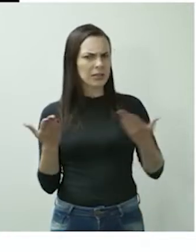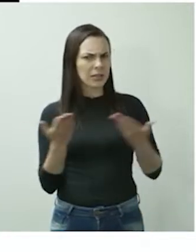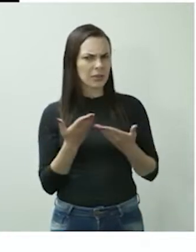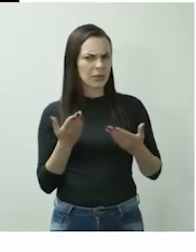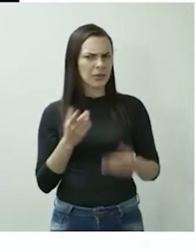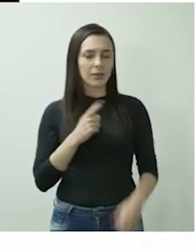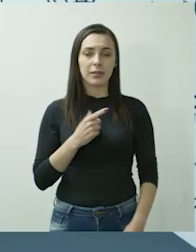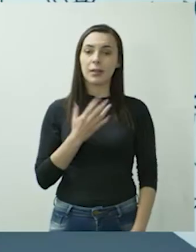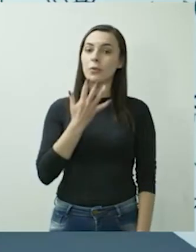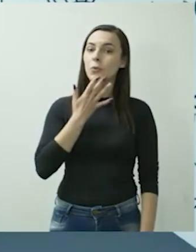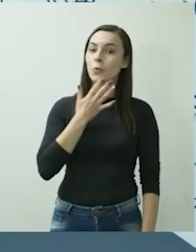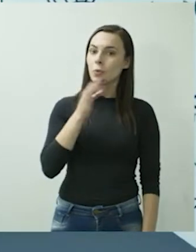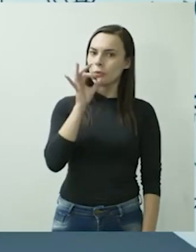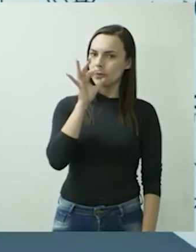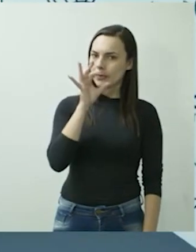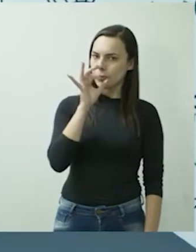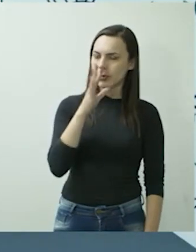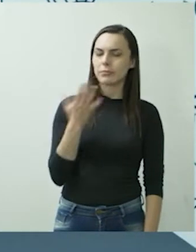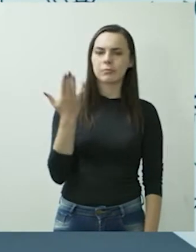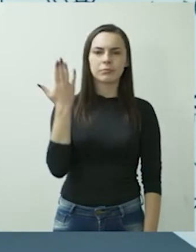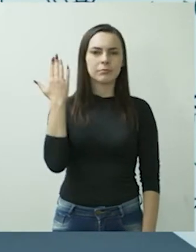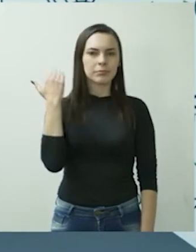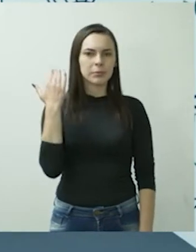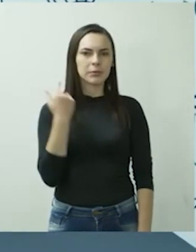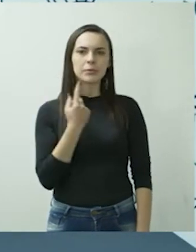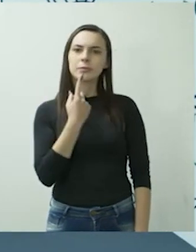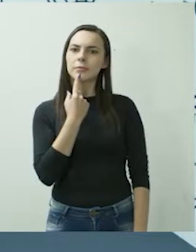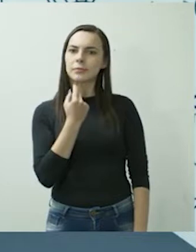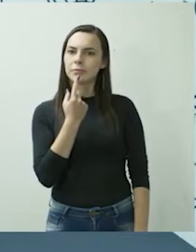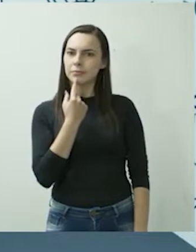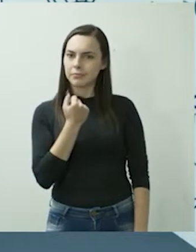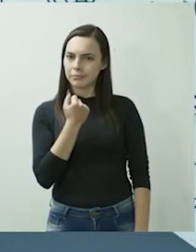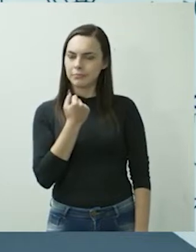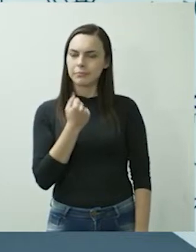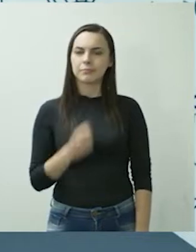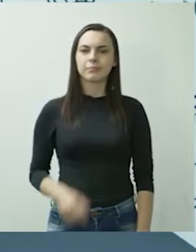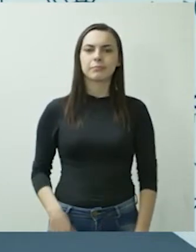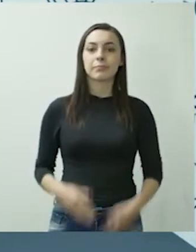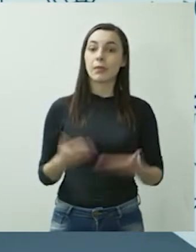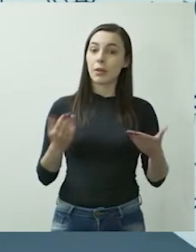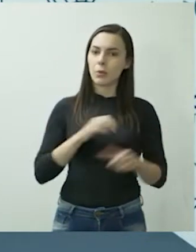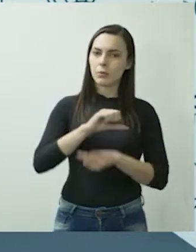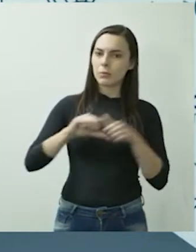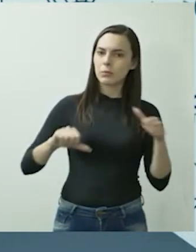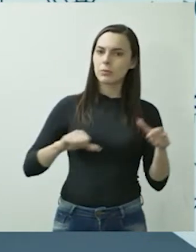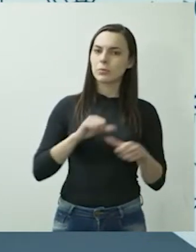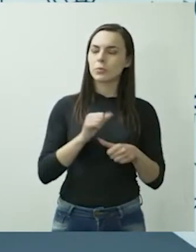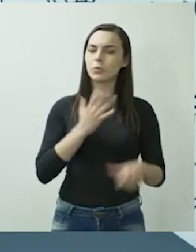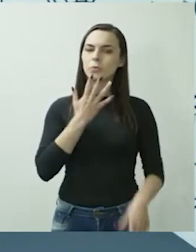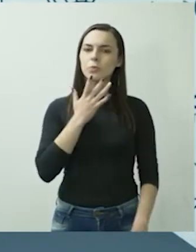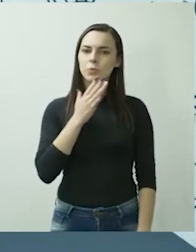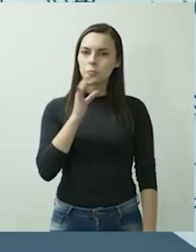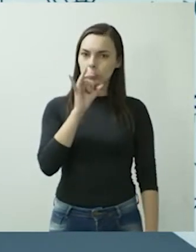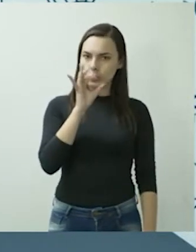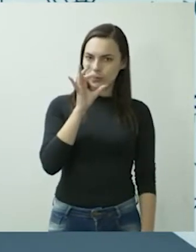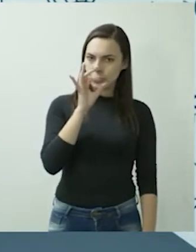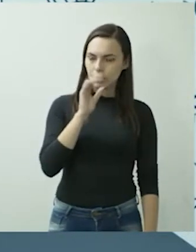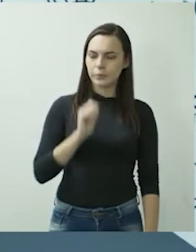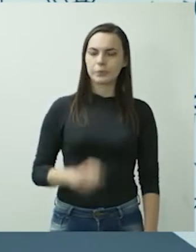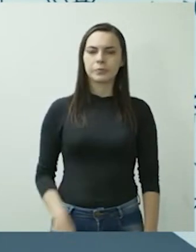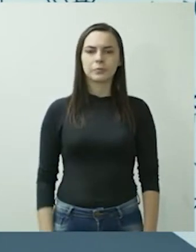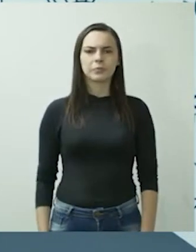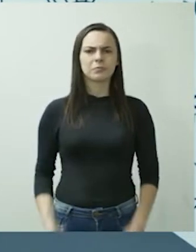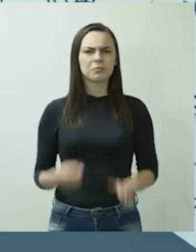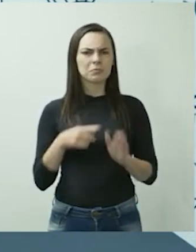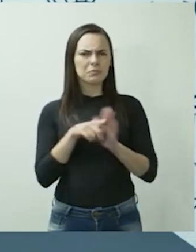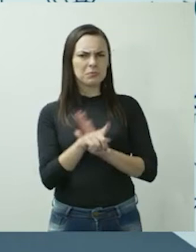são verdes, né? Porque antes elas eram vermelhas, agora elas estão verdes.